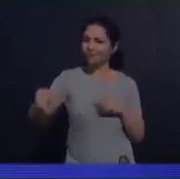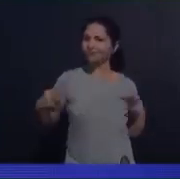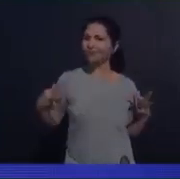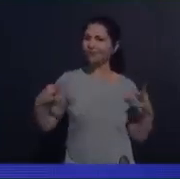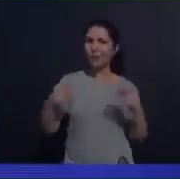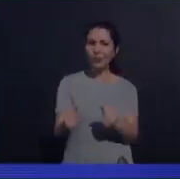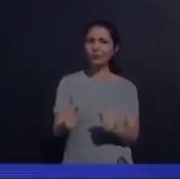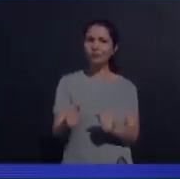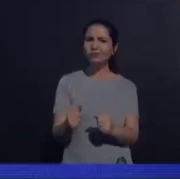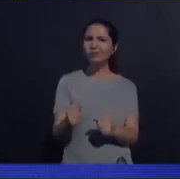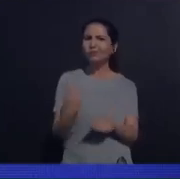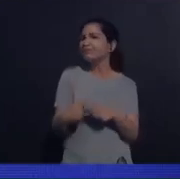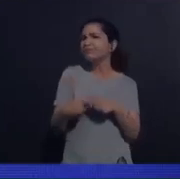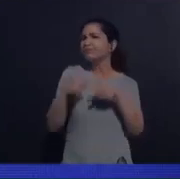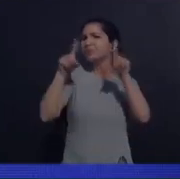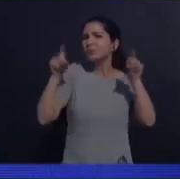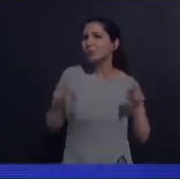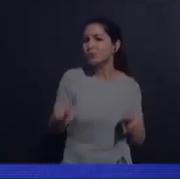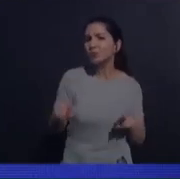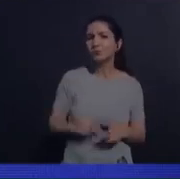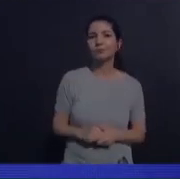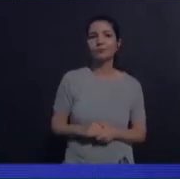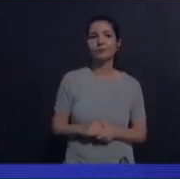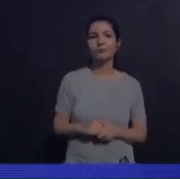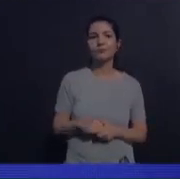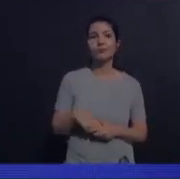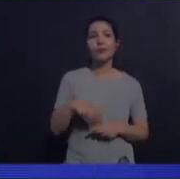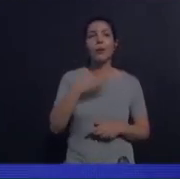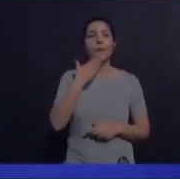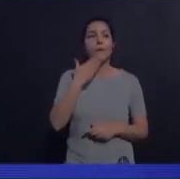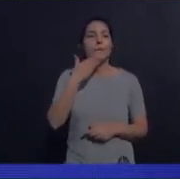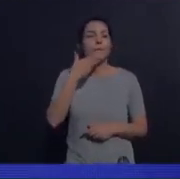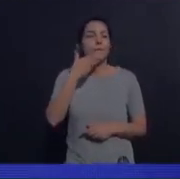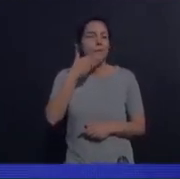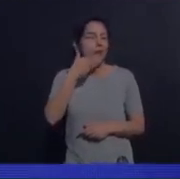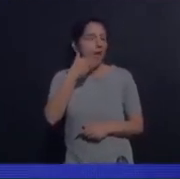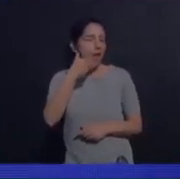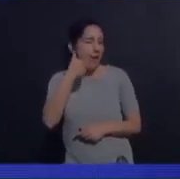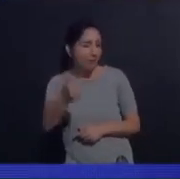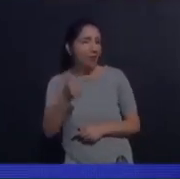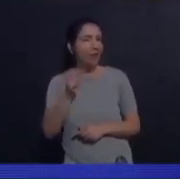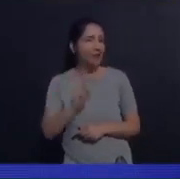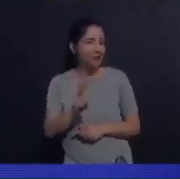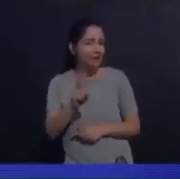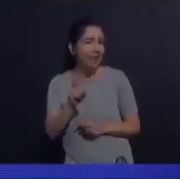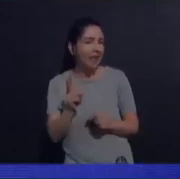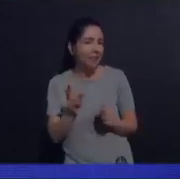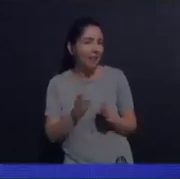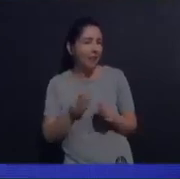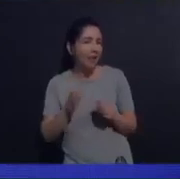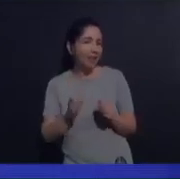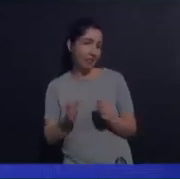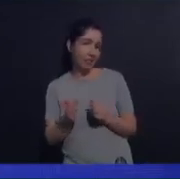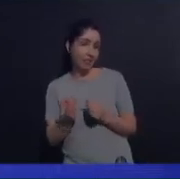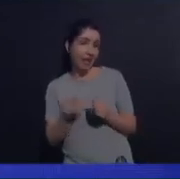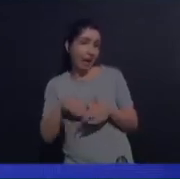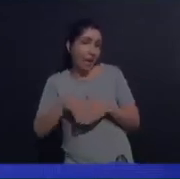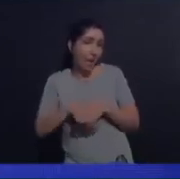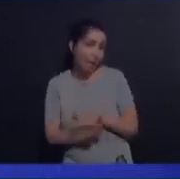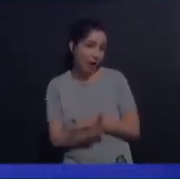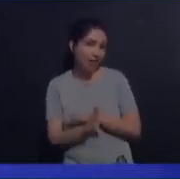gente? É o seguinte: o melhor sempre fica para o final, né? Diz o nosso querido pastor